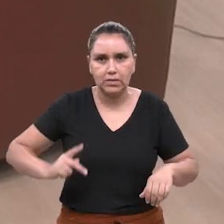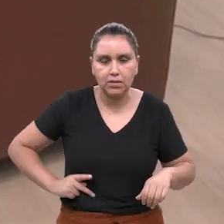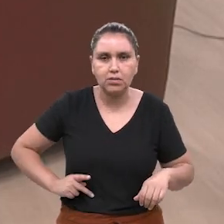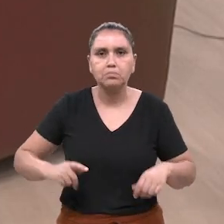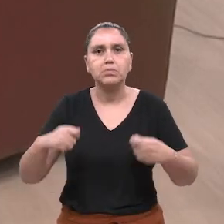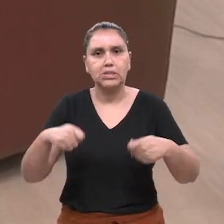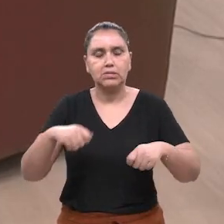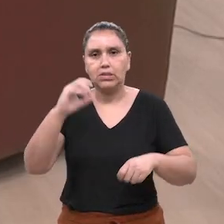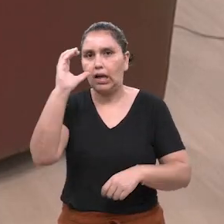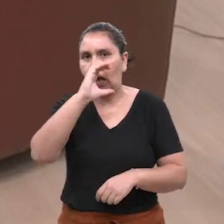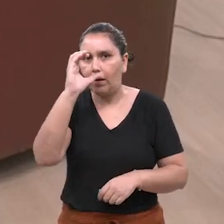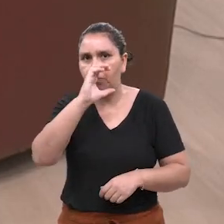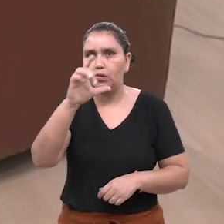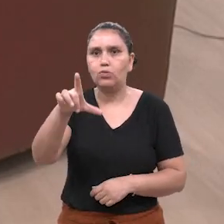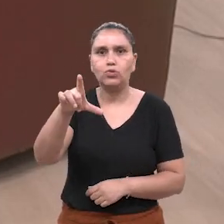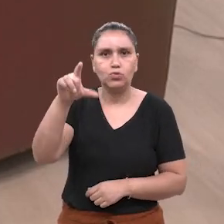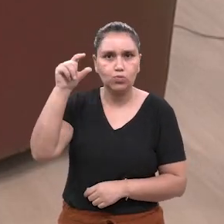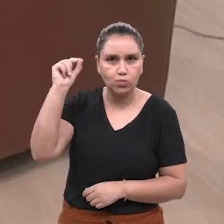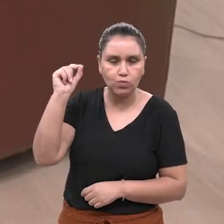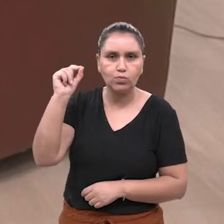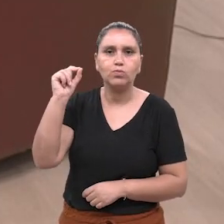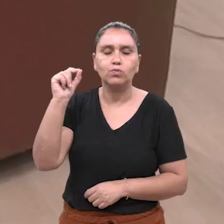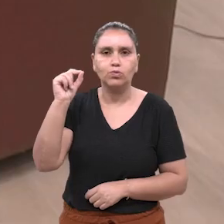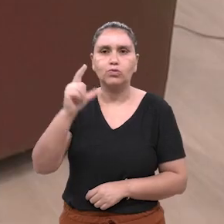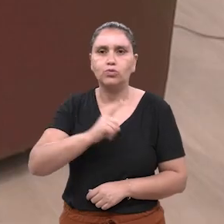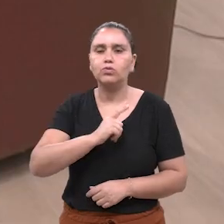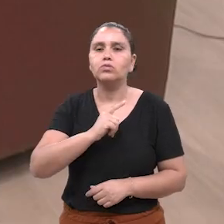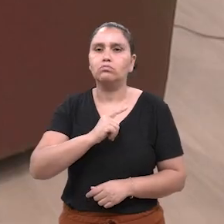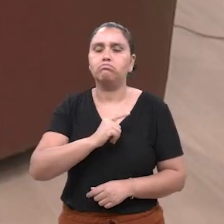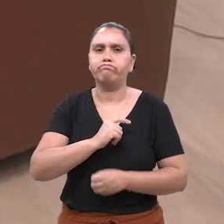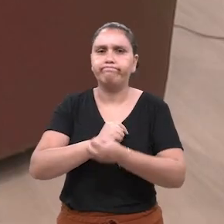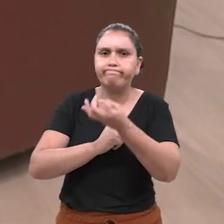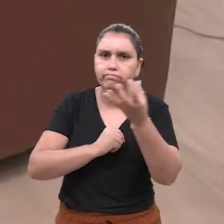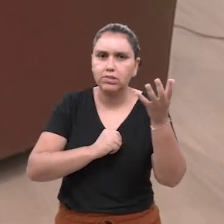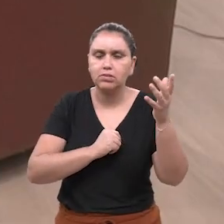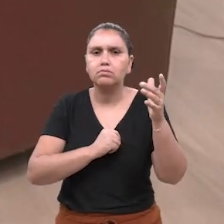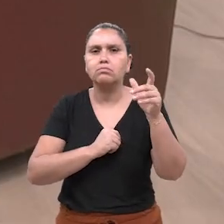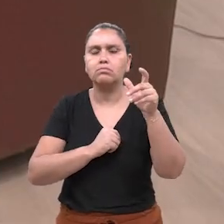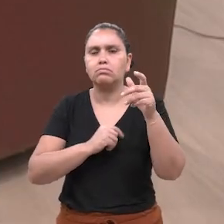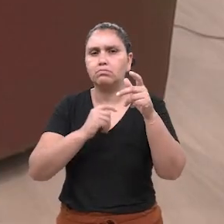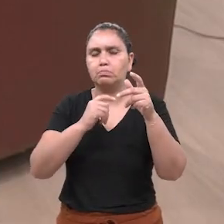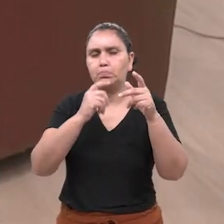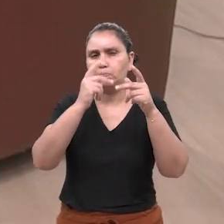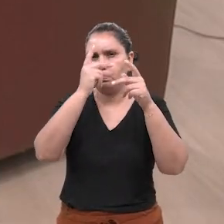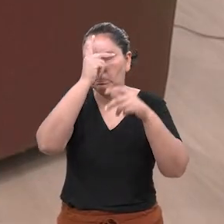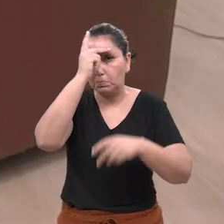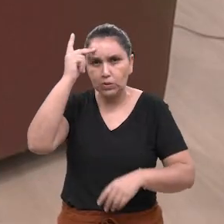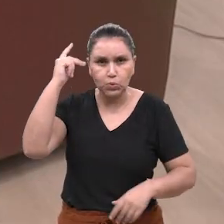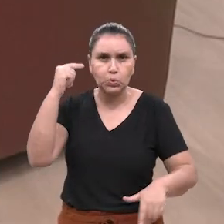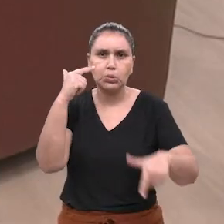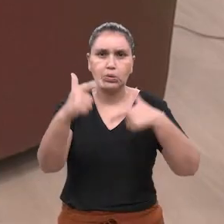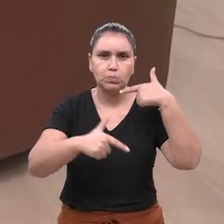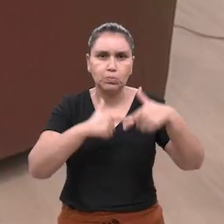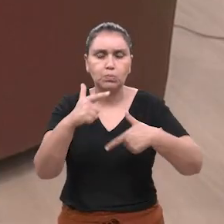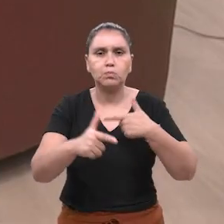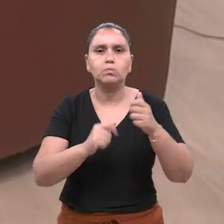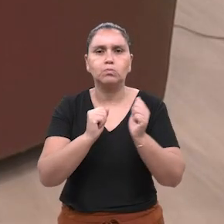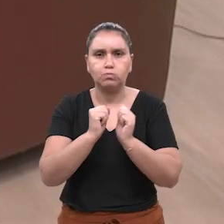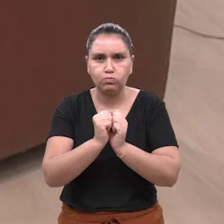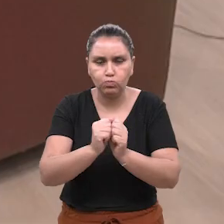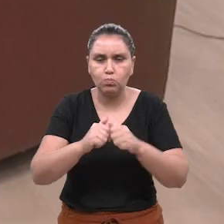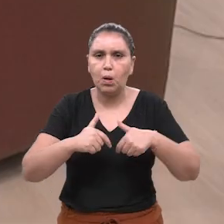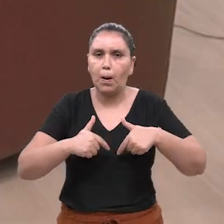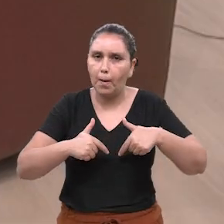tomar decisões, além de você, obviamente, tinha várias pessoas por trás que estavam junto e tomaram a